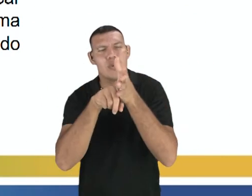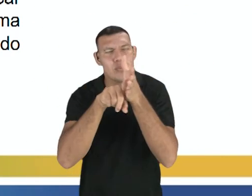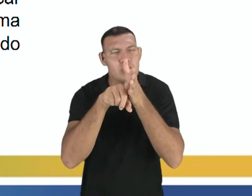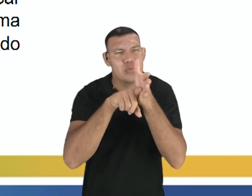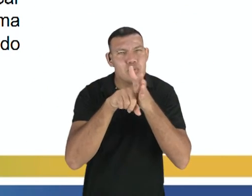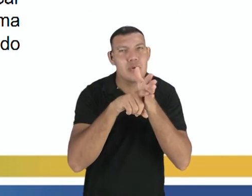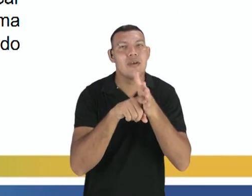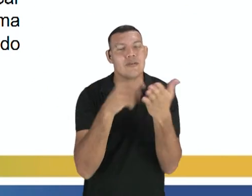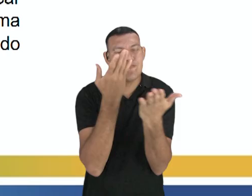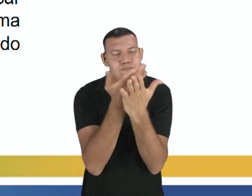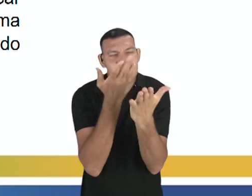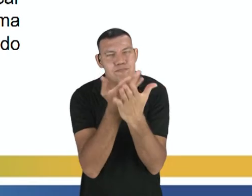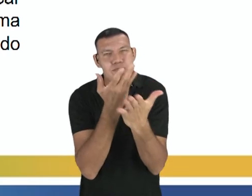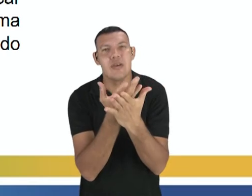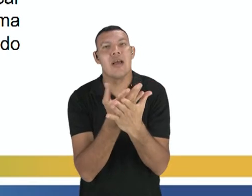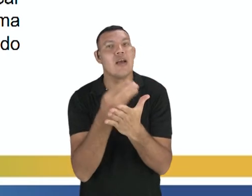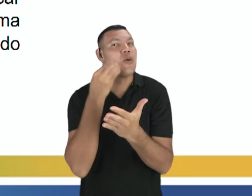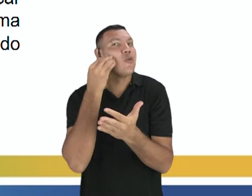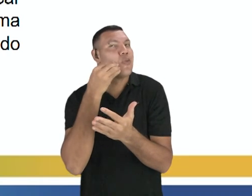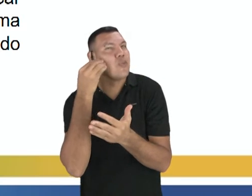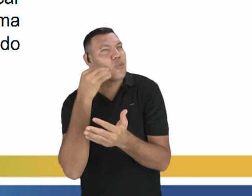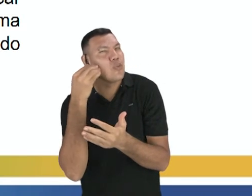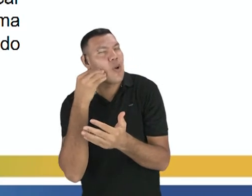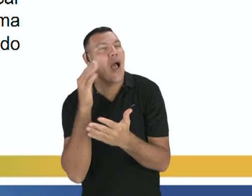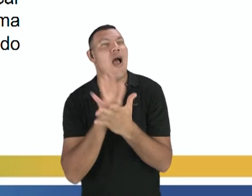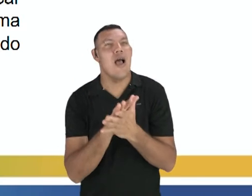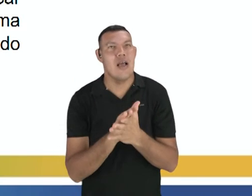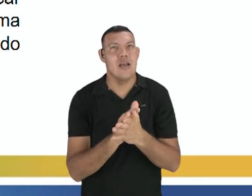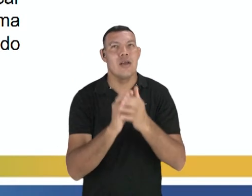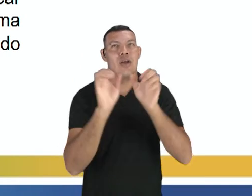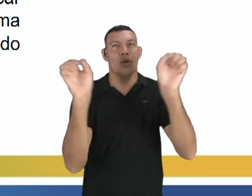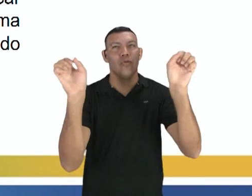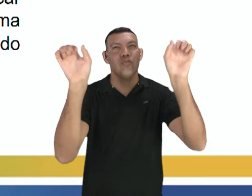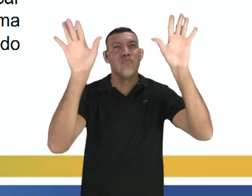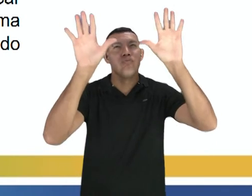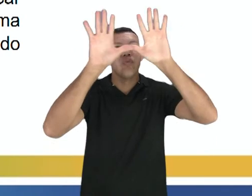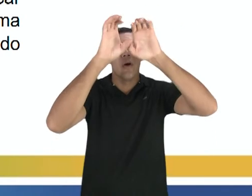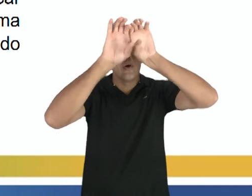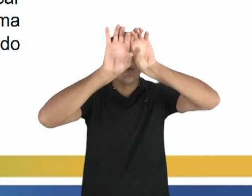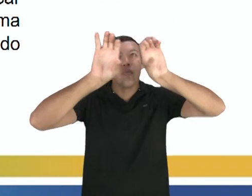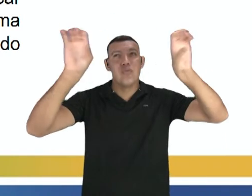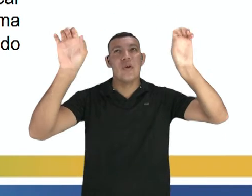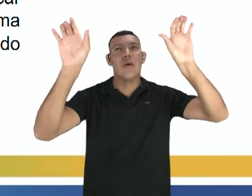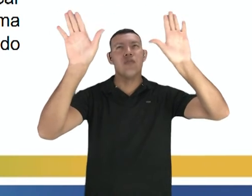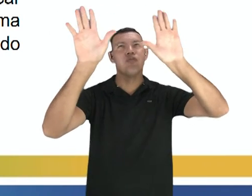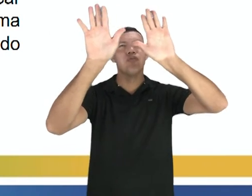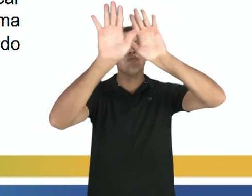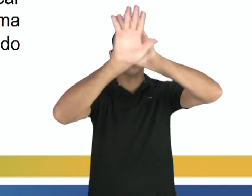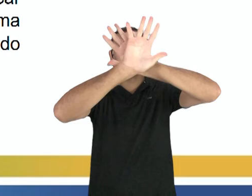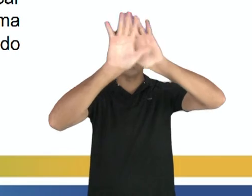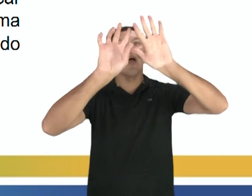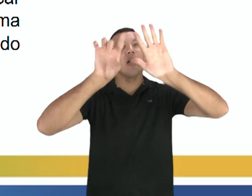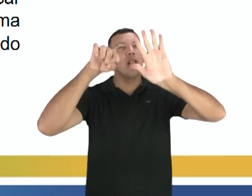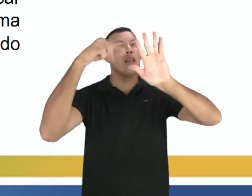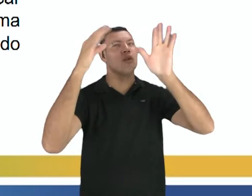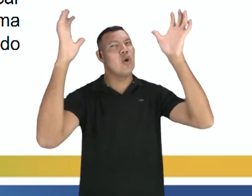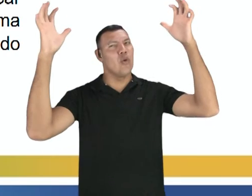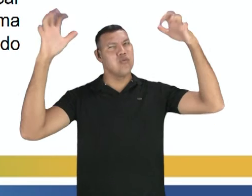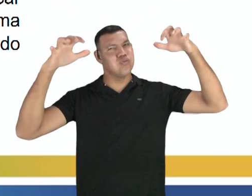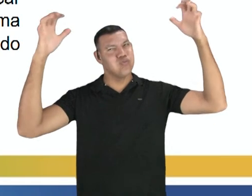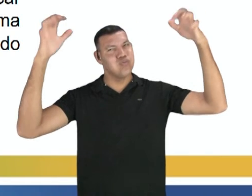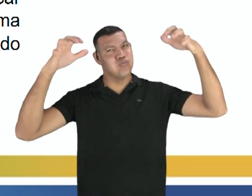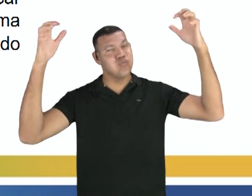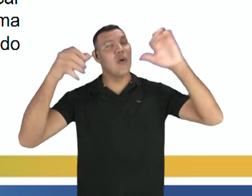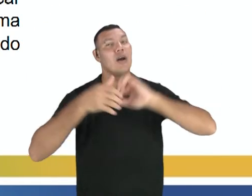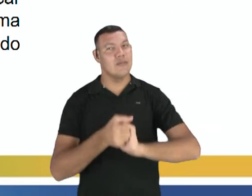e descobriram, através dos seus testes, que quando o céu está nublado é porque realmente choverá. Então, isso quer